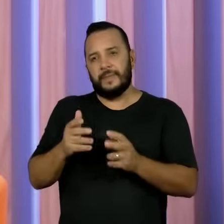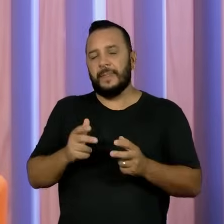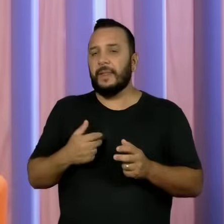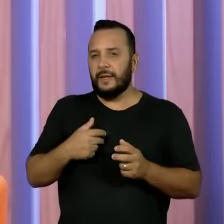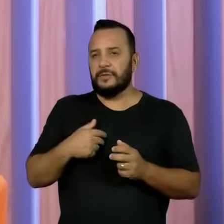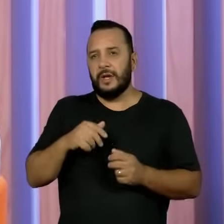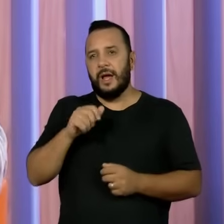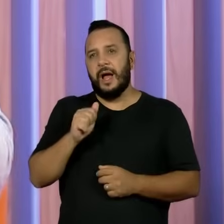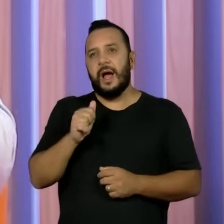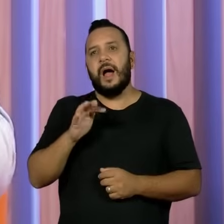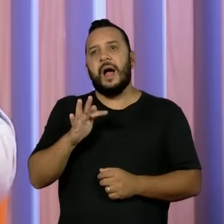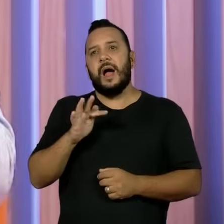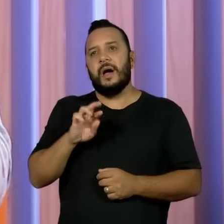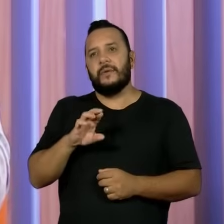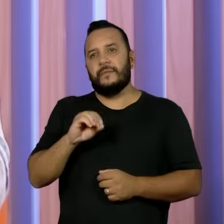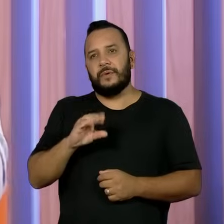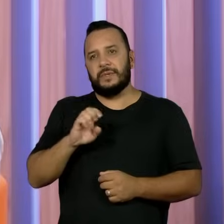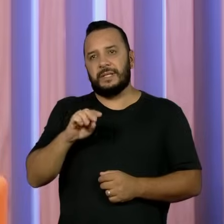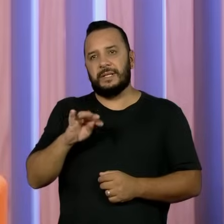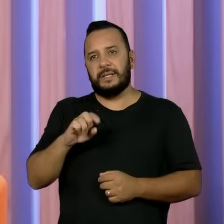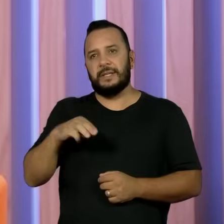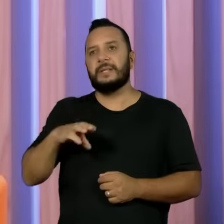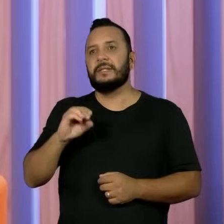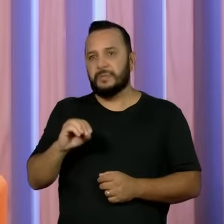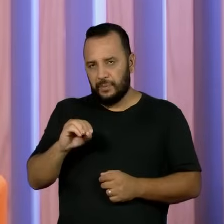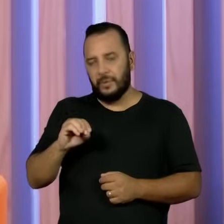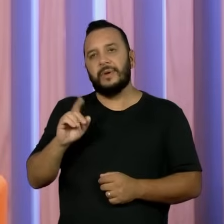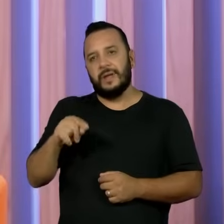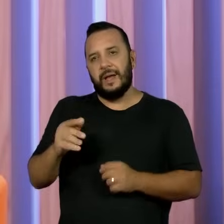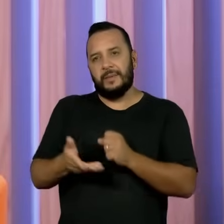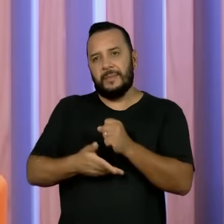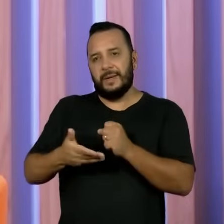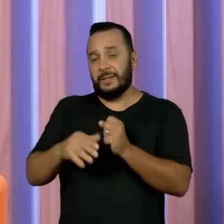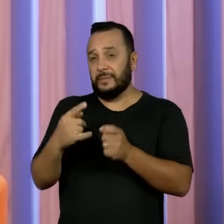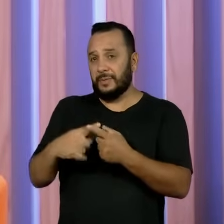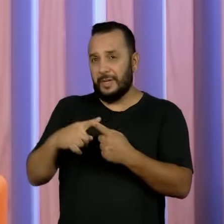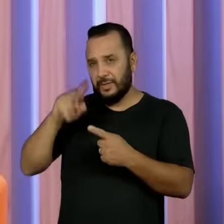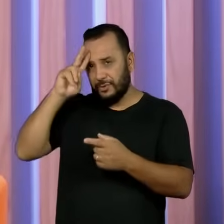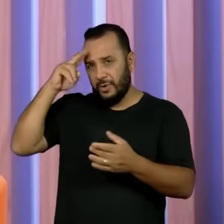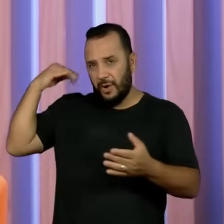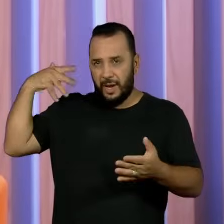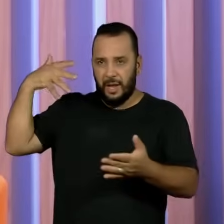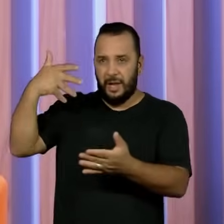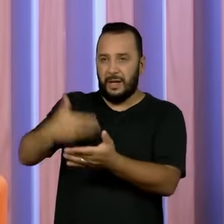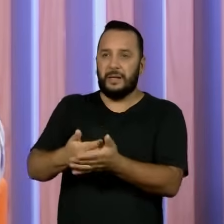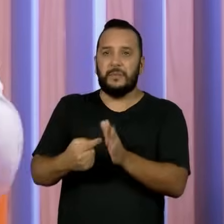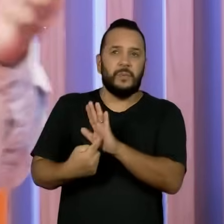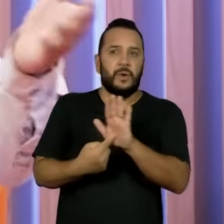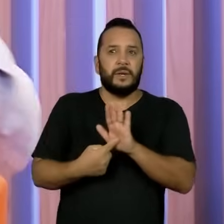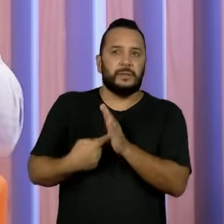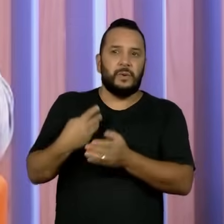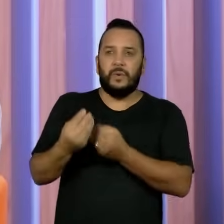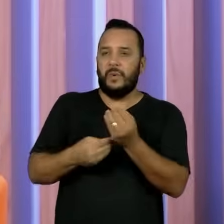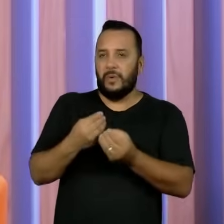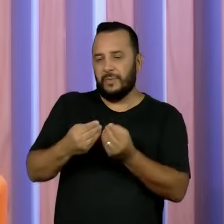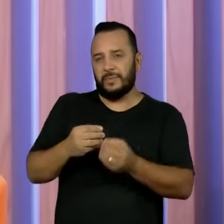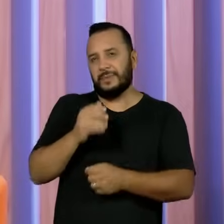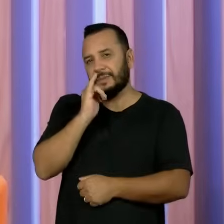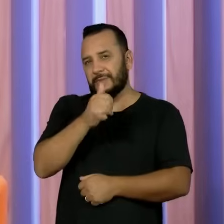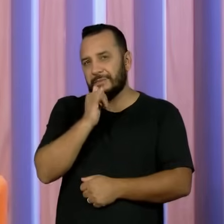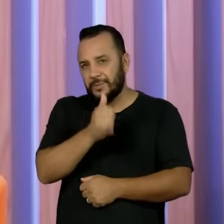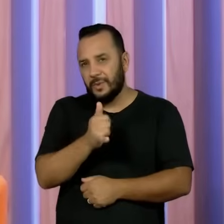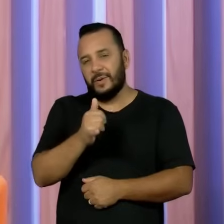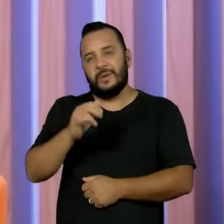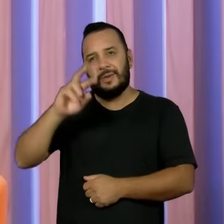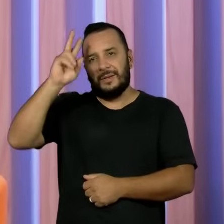como a base, e é um termo histórico. Da historicidade, que é a maneira como você relata a história, talvez a narrativa como um